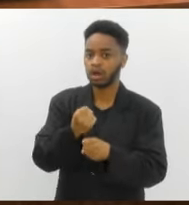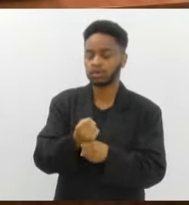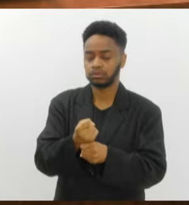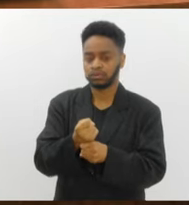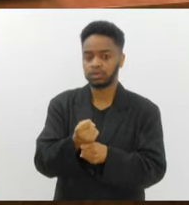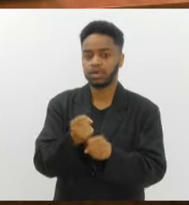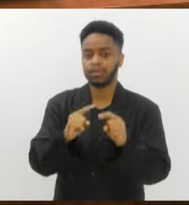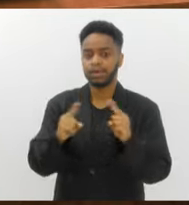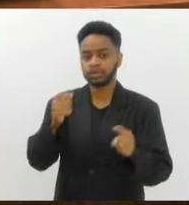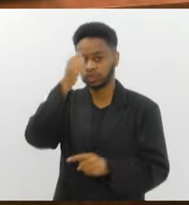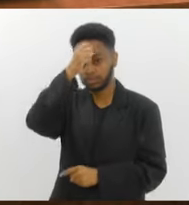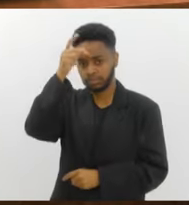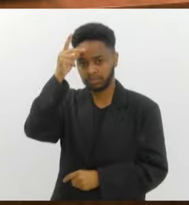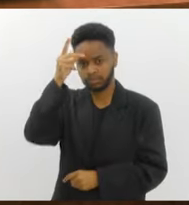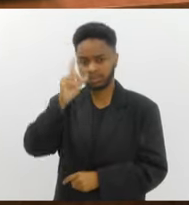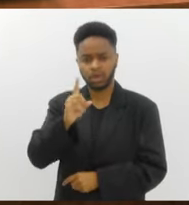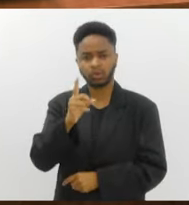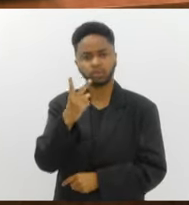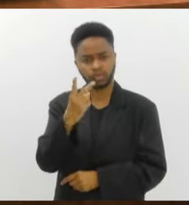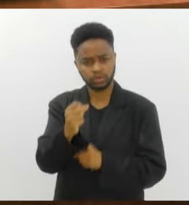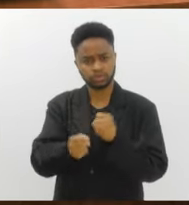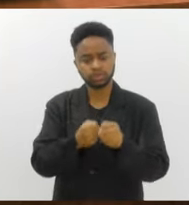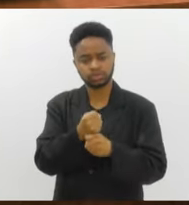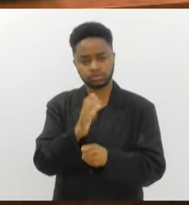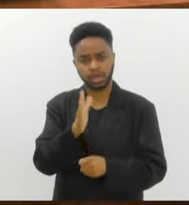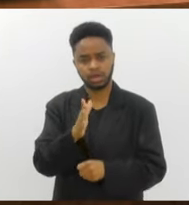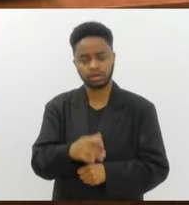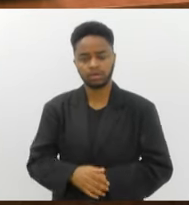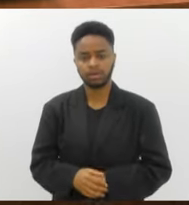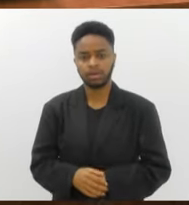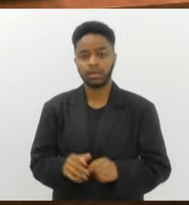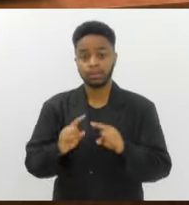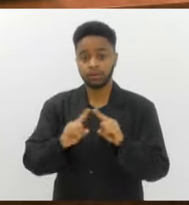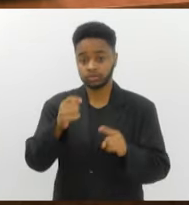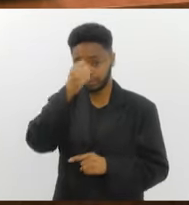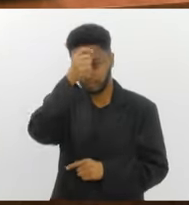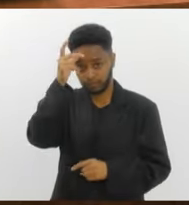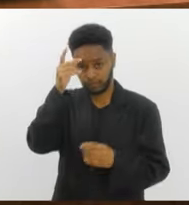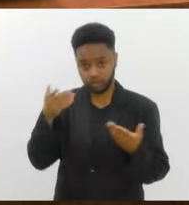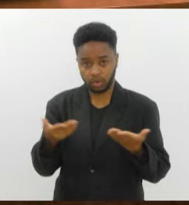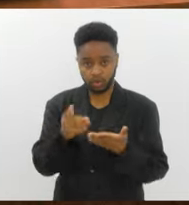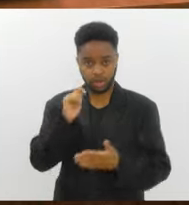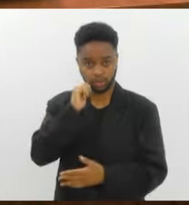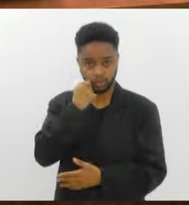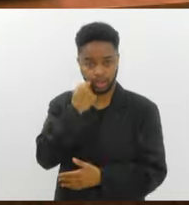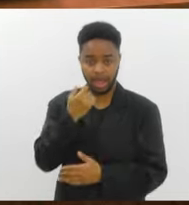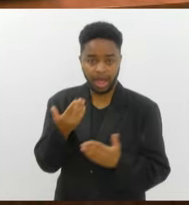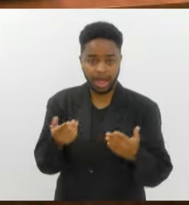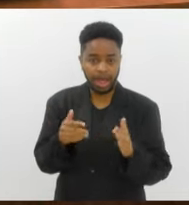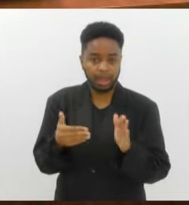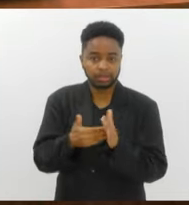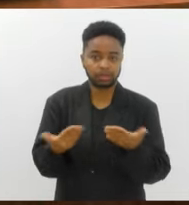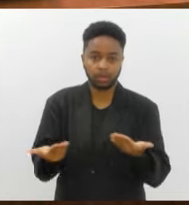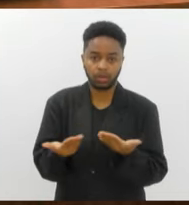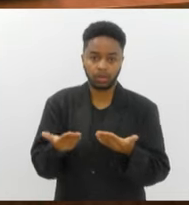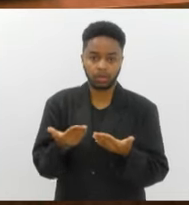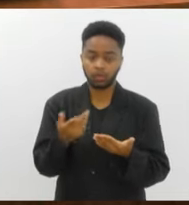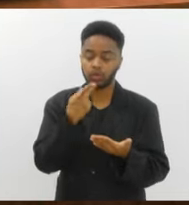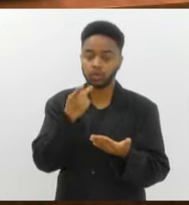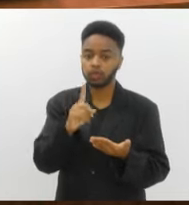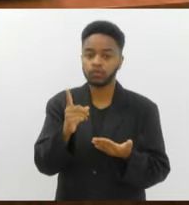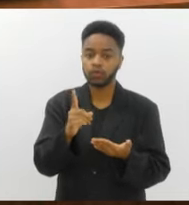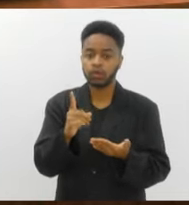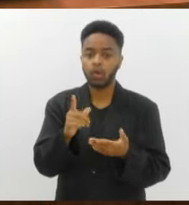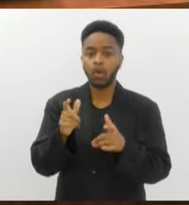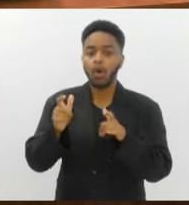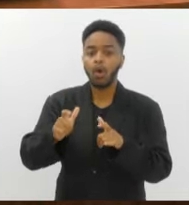o prefeito... Mais de um ano, não. Dois anos se passaram e o atual prefeito da cidade, Eduardo Paes, até hoje, não disse onde